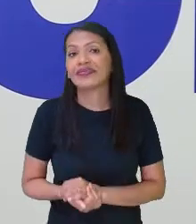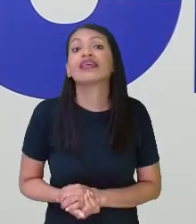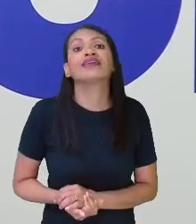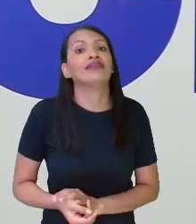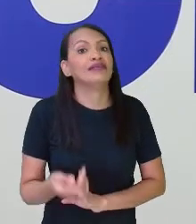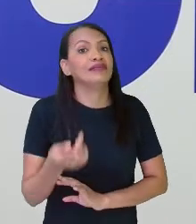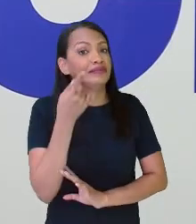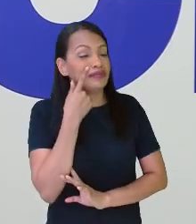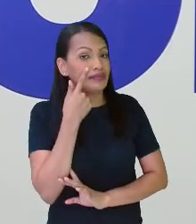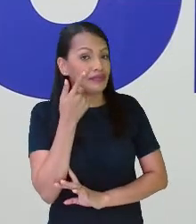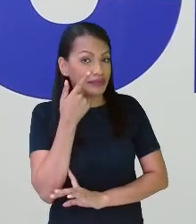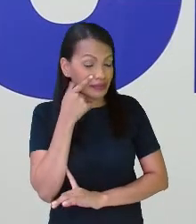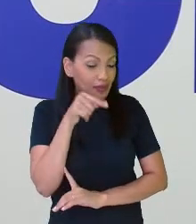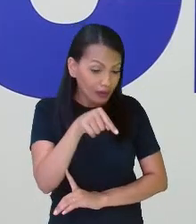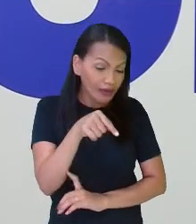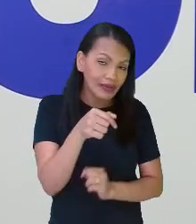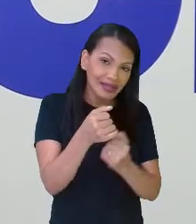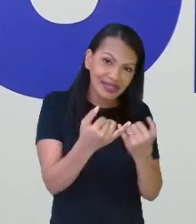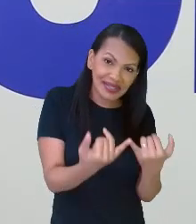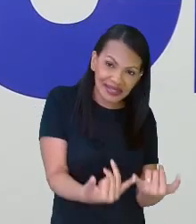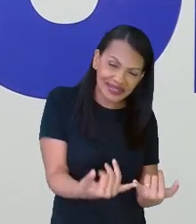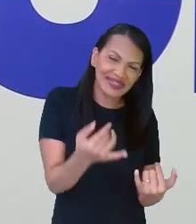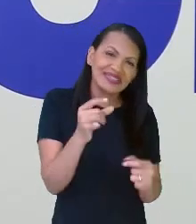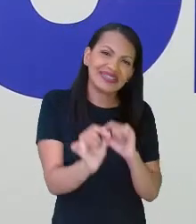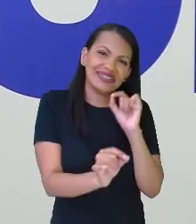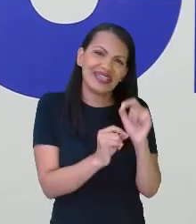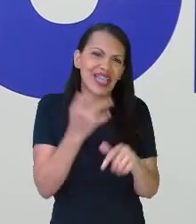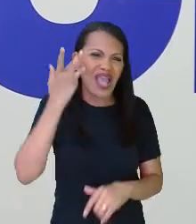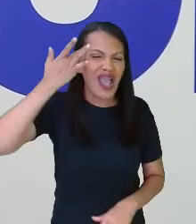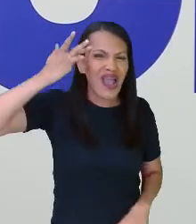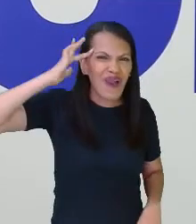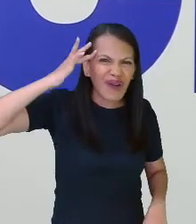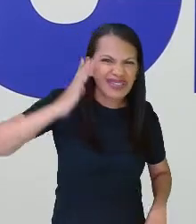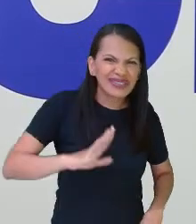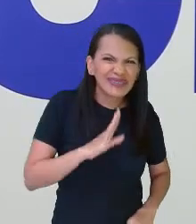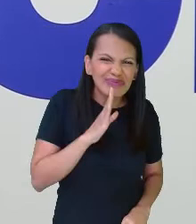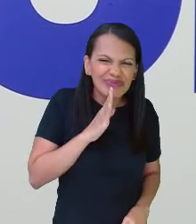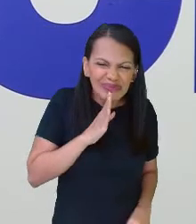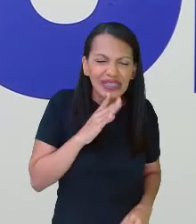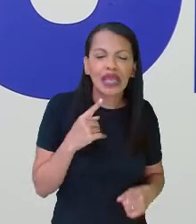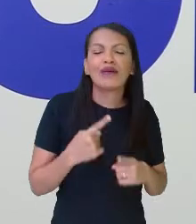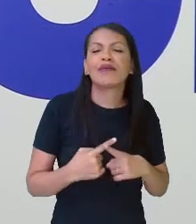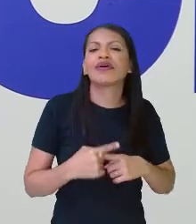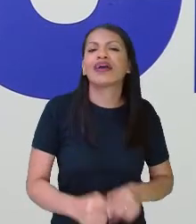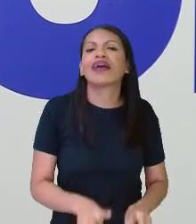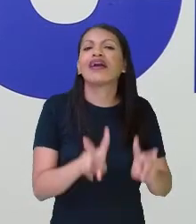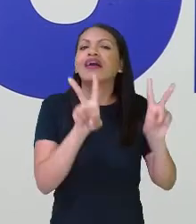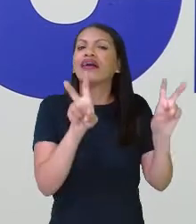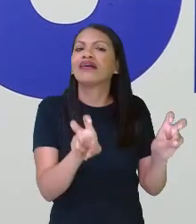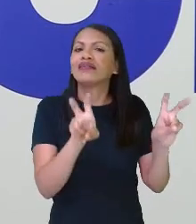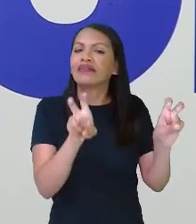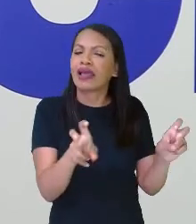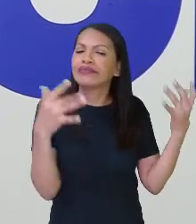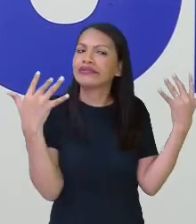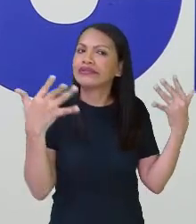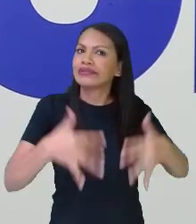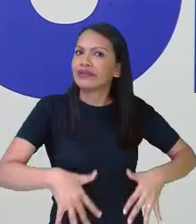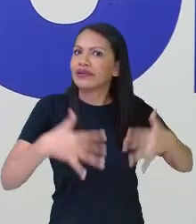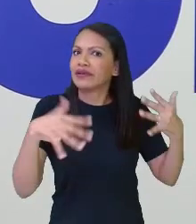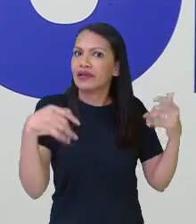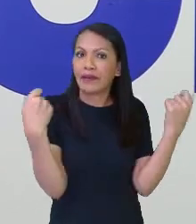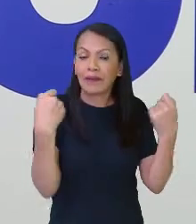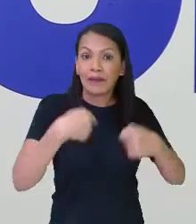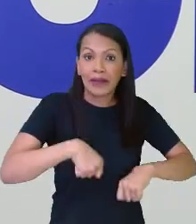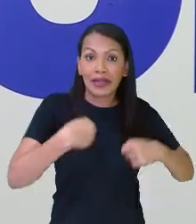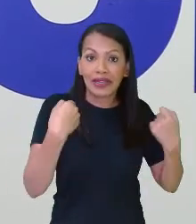mas olha, estavam aqui falando, eu acho que ficaram quietinhos hoje, porque é um tema realmente bem denso, né? Que precisa